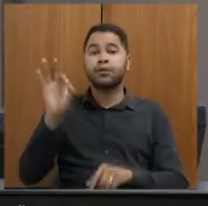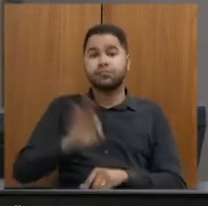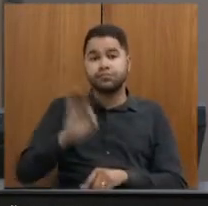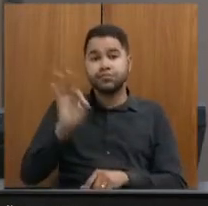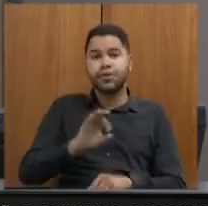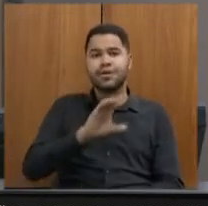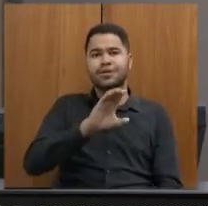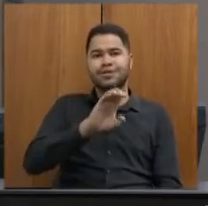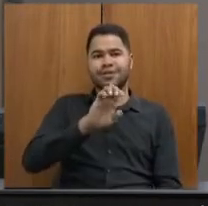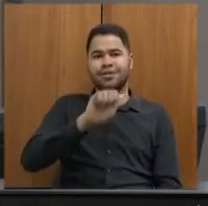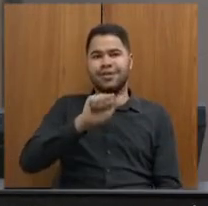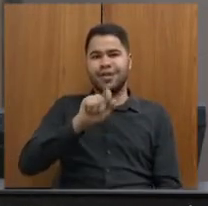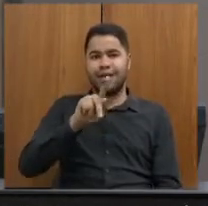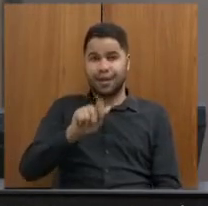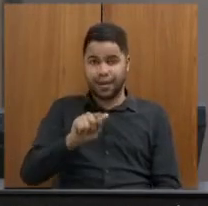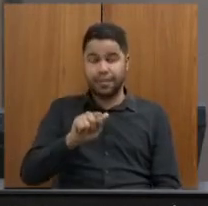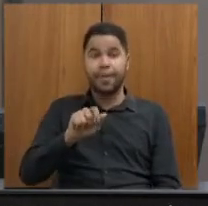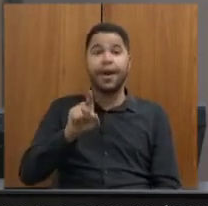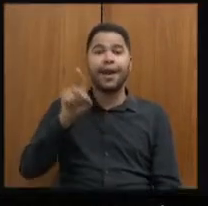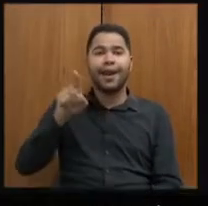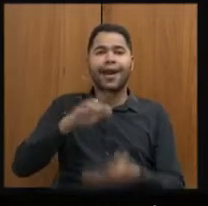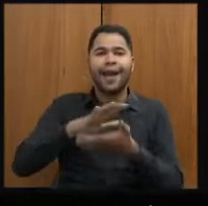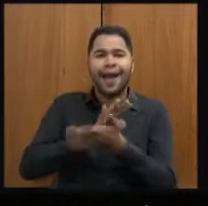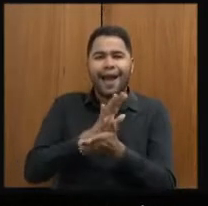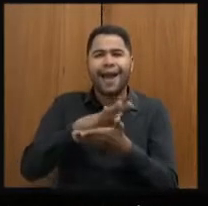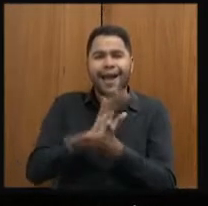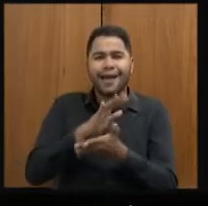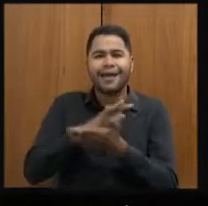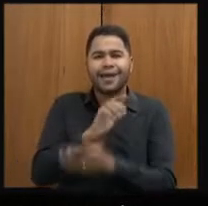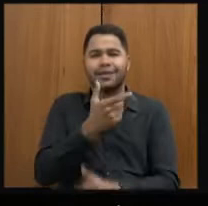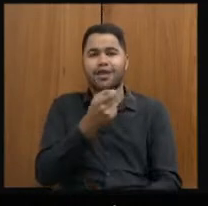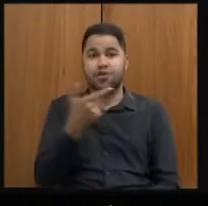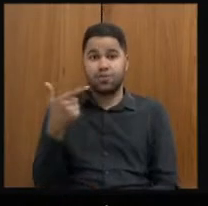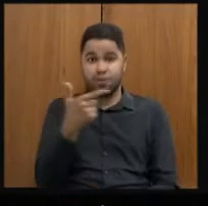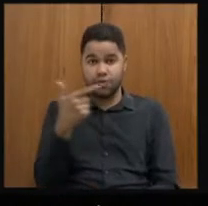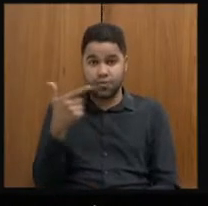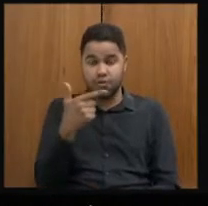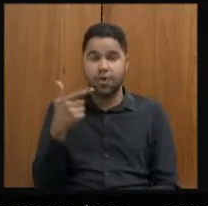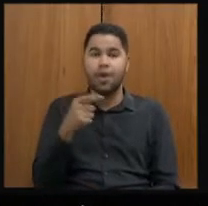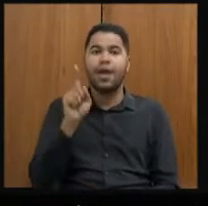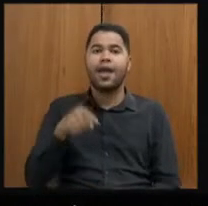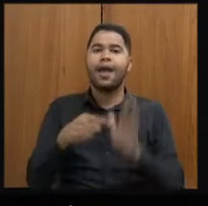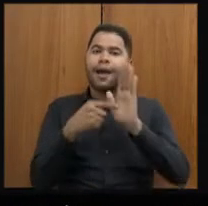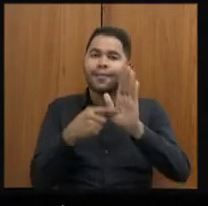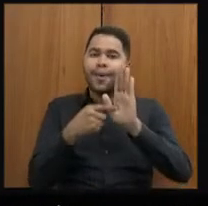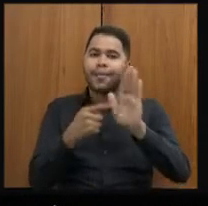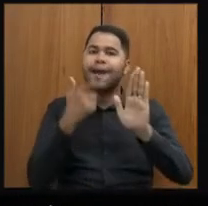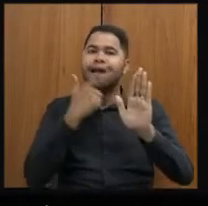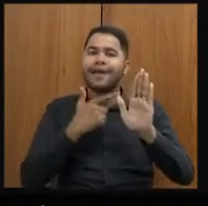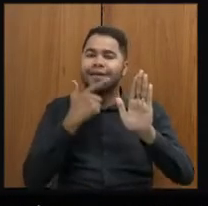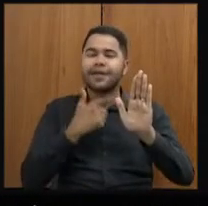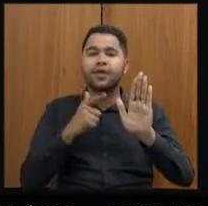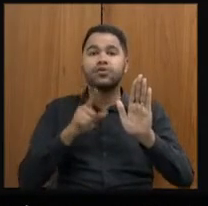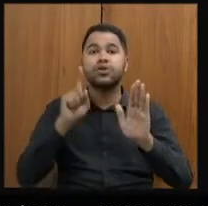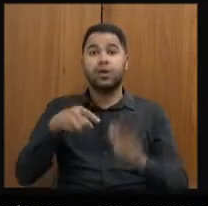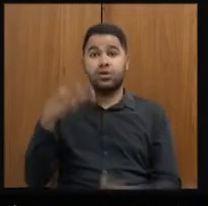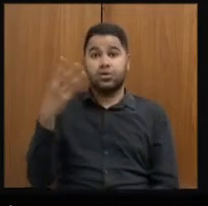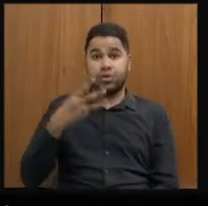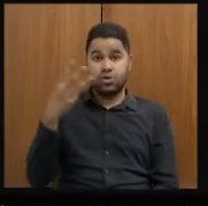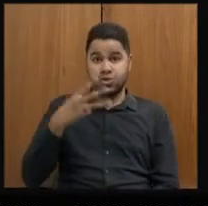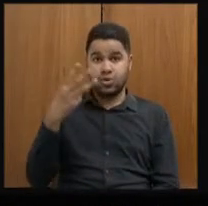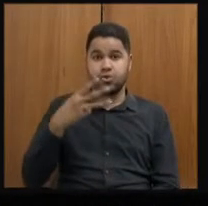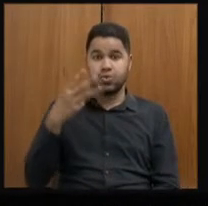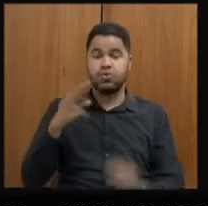da seapa nós realizamos em Araxá em 2022 a Expô queijo Brasil na sua terceira Edição